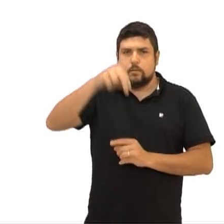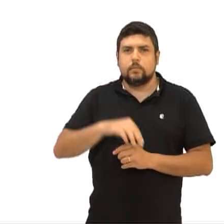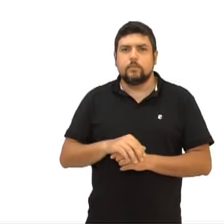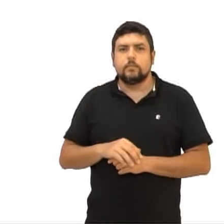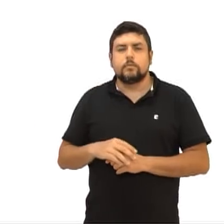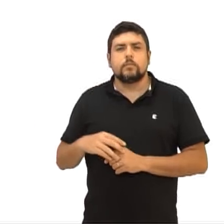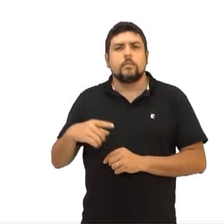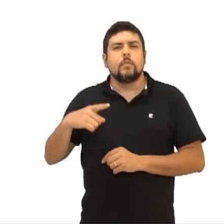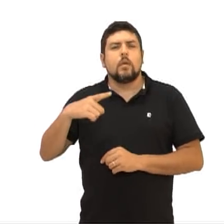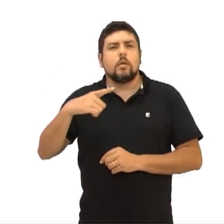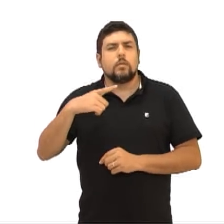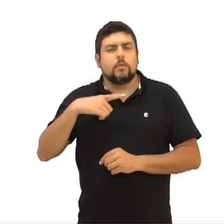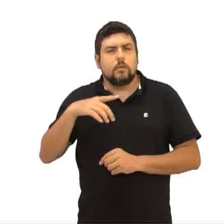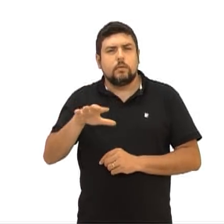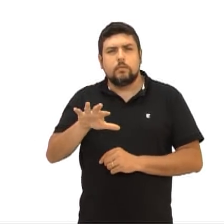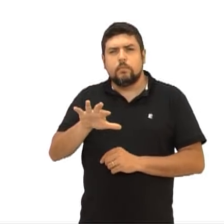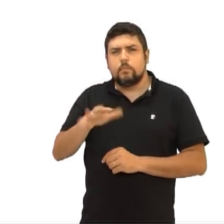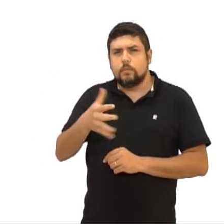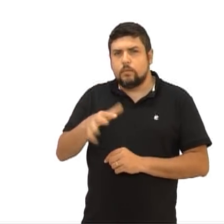possui aproximadamente